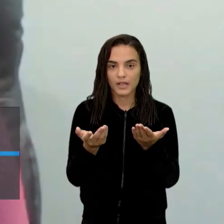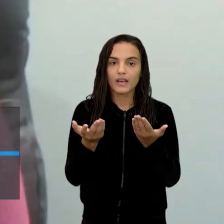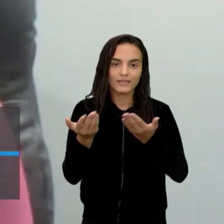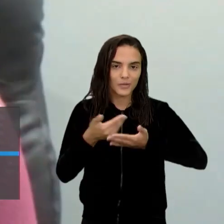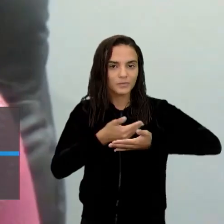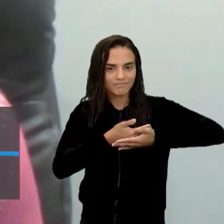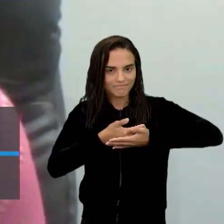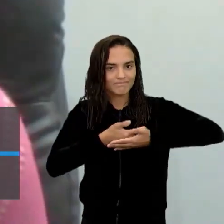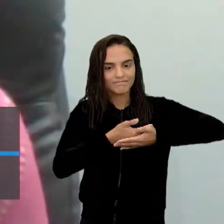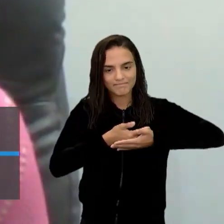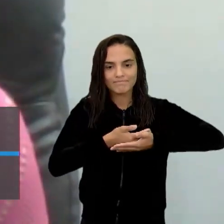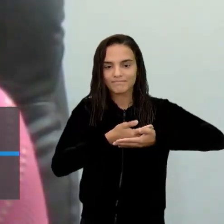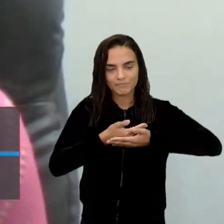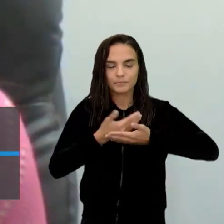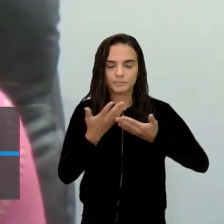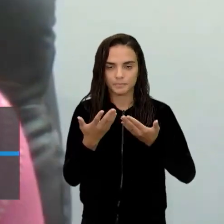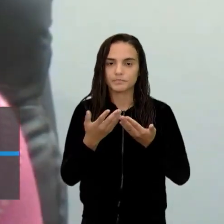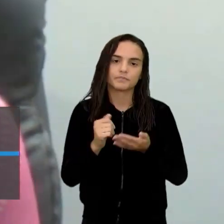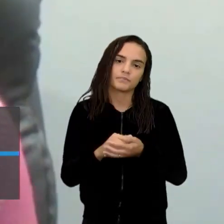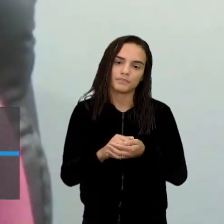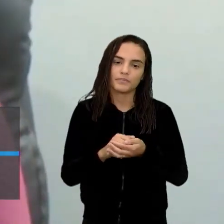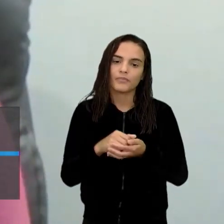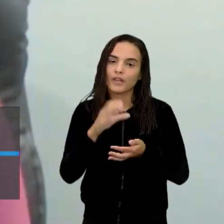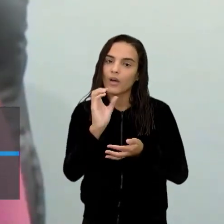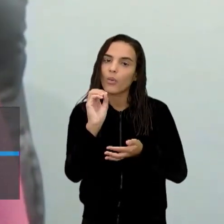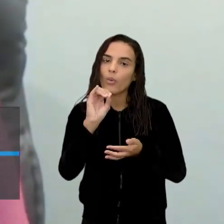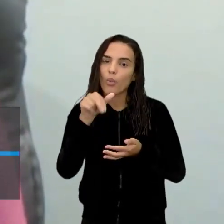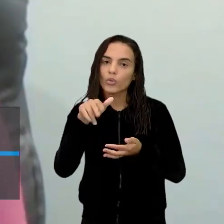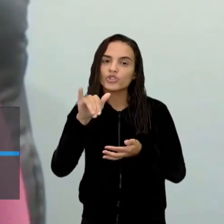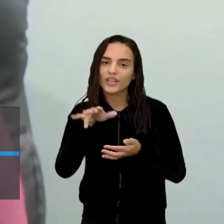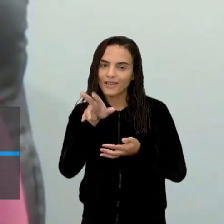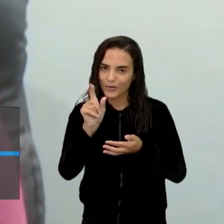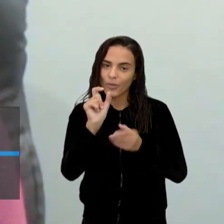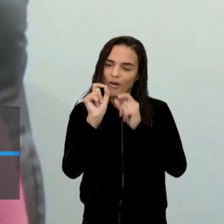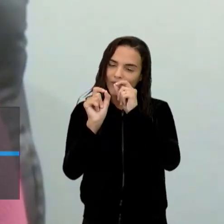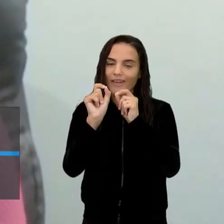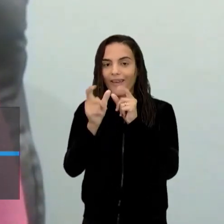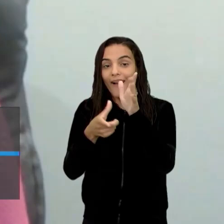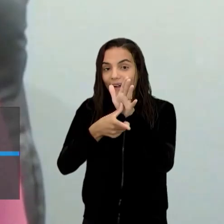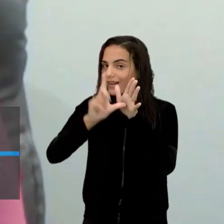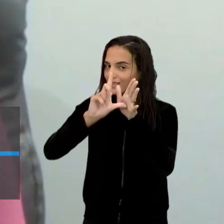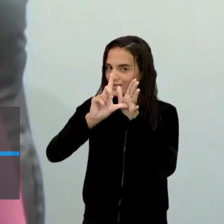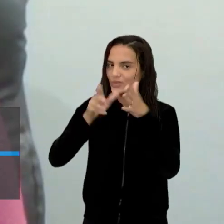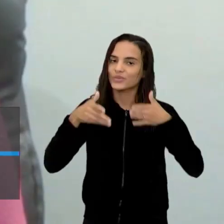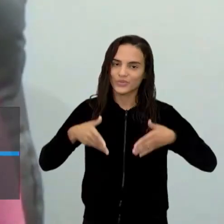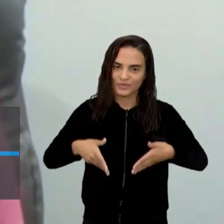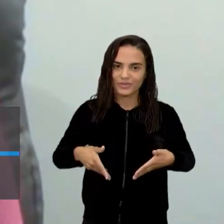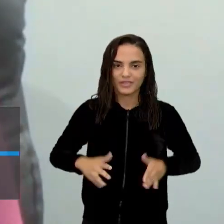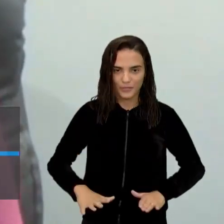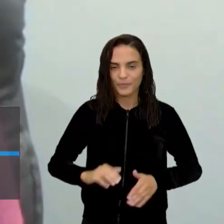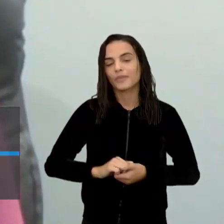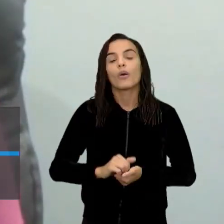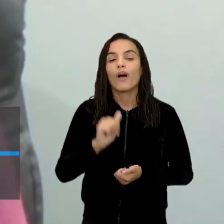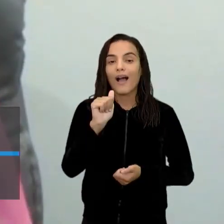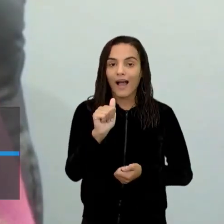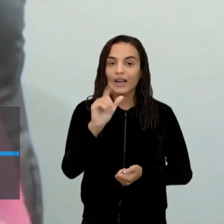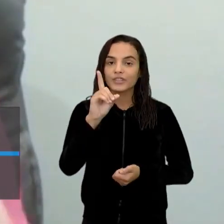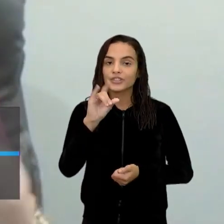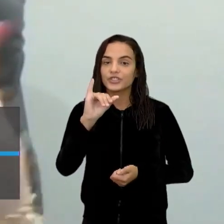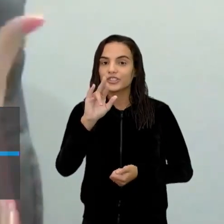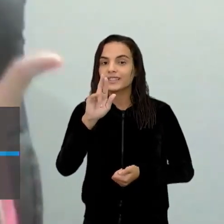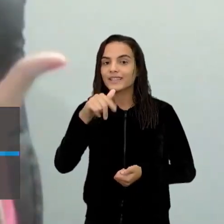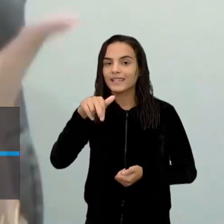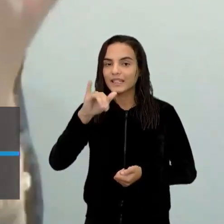feto propriamente dito. Isso é congênito, é o que acontece antes do nascimento, tá bom? E o adquirido é o